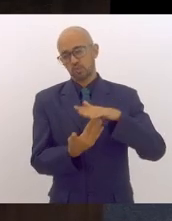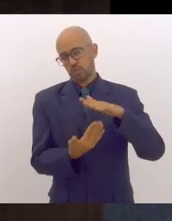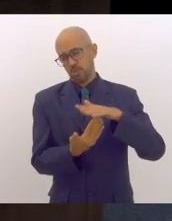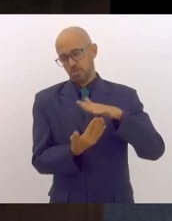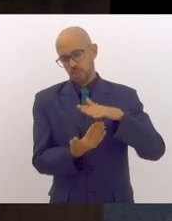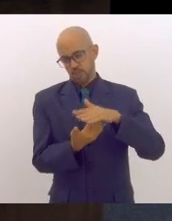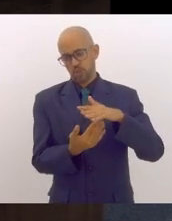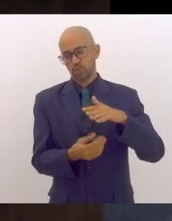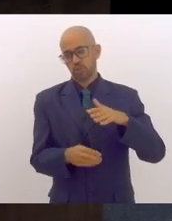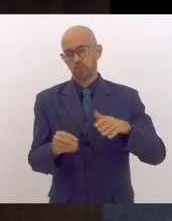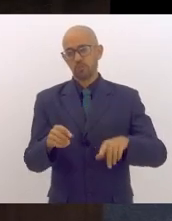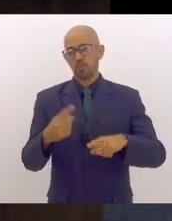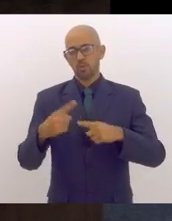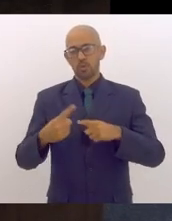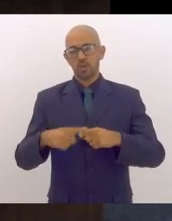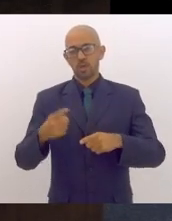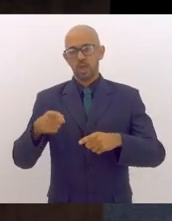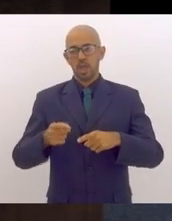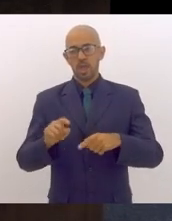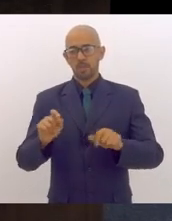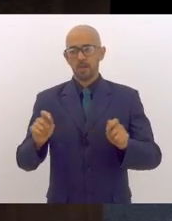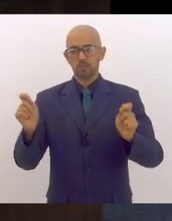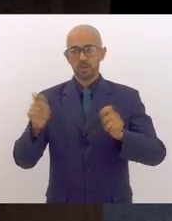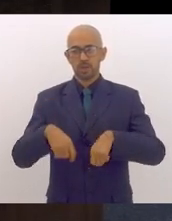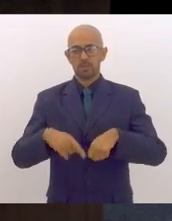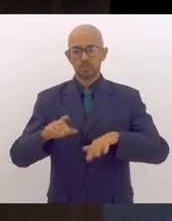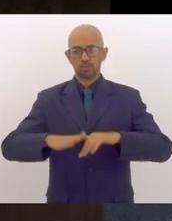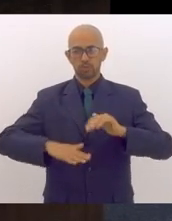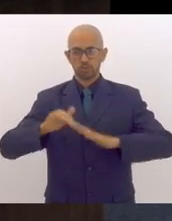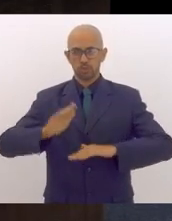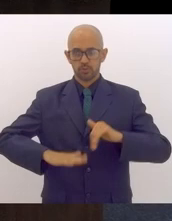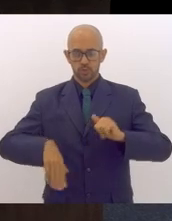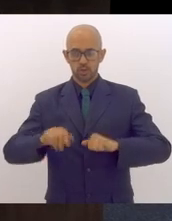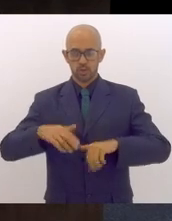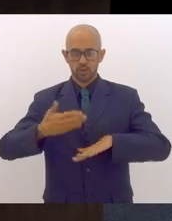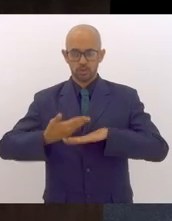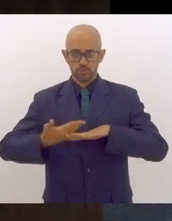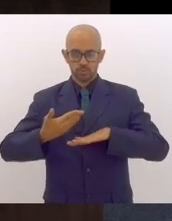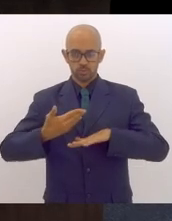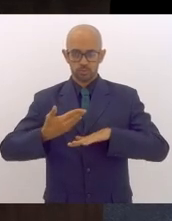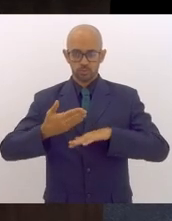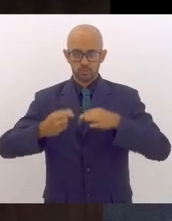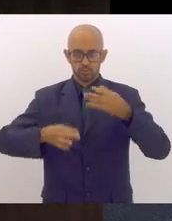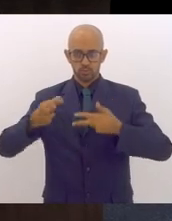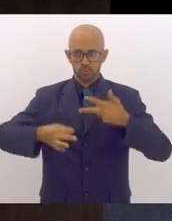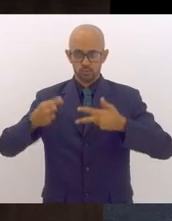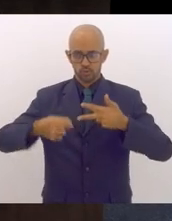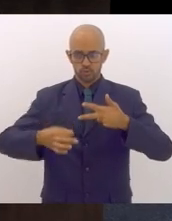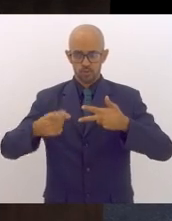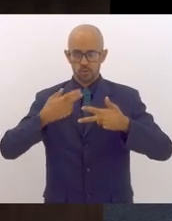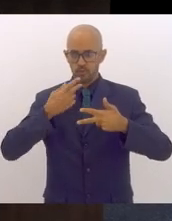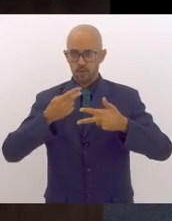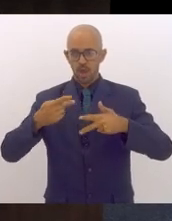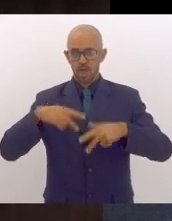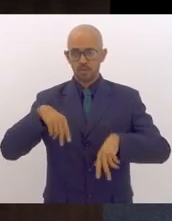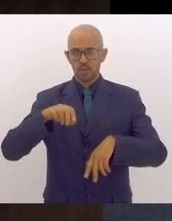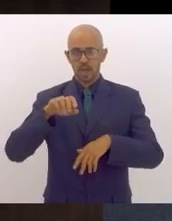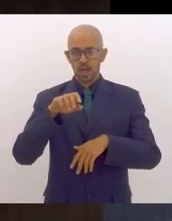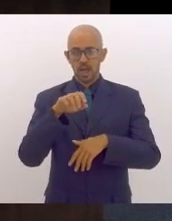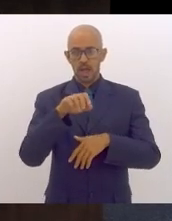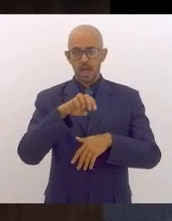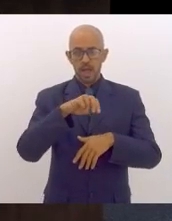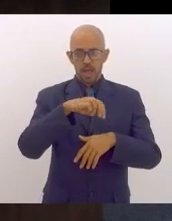formação para os nossos profissionais da área jurídica. Eu falava aqui com os representantes da Amaerge,